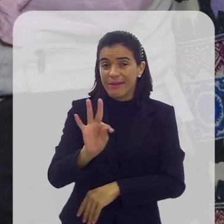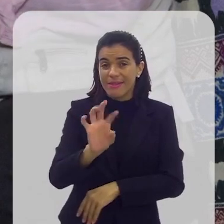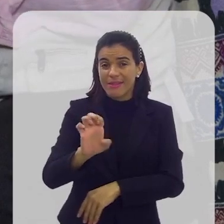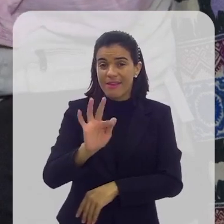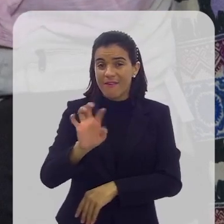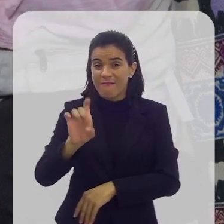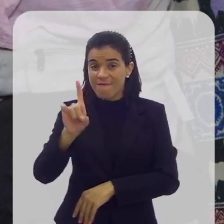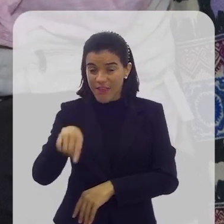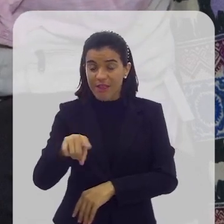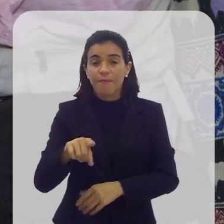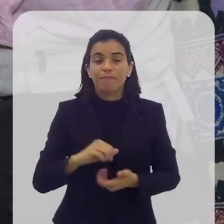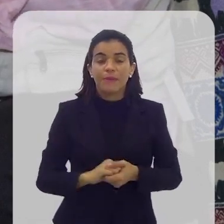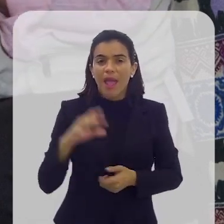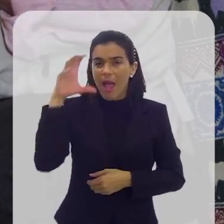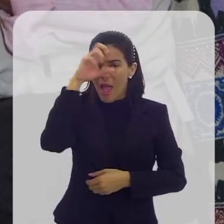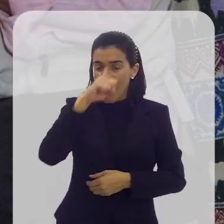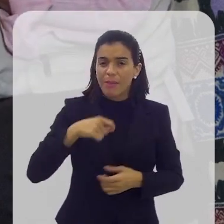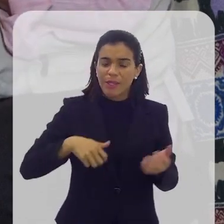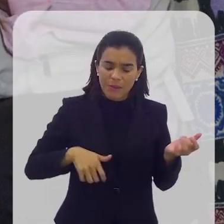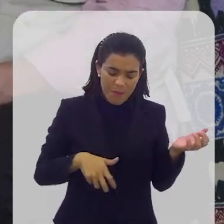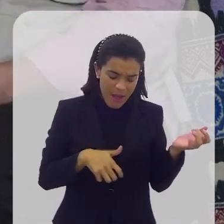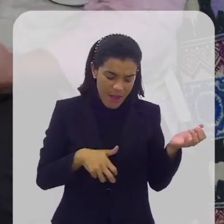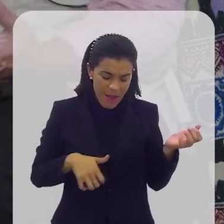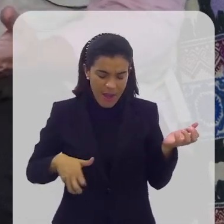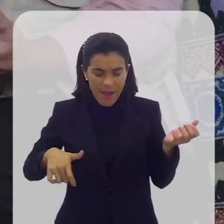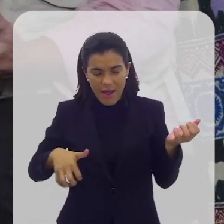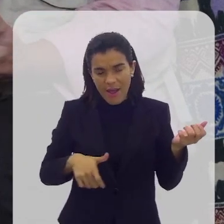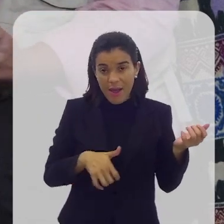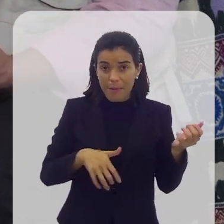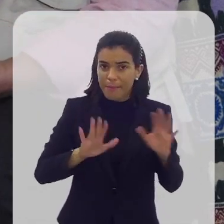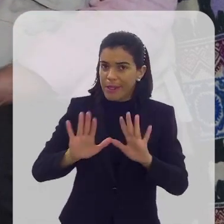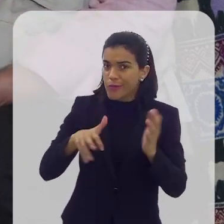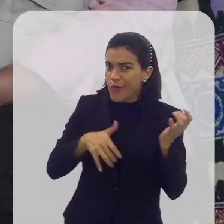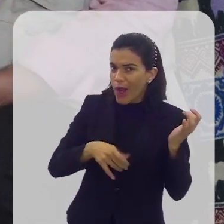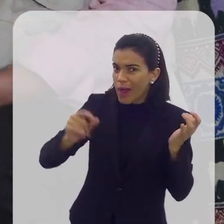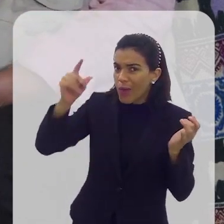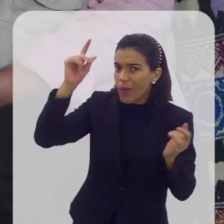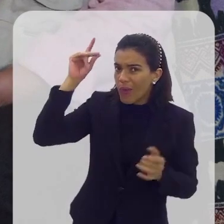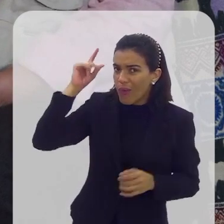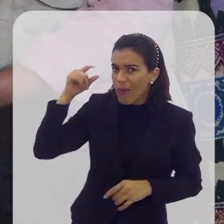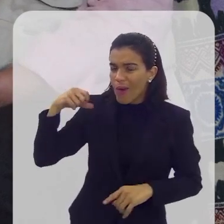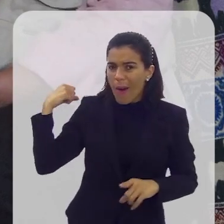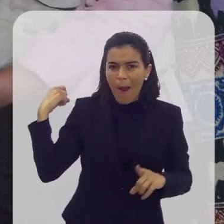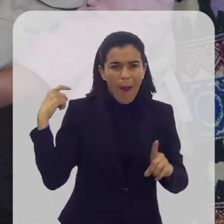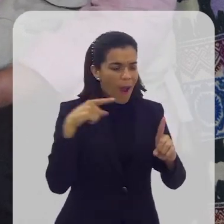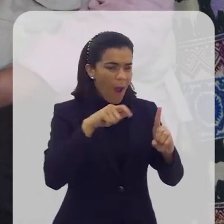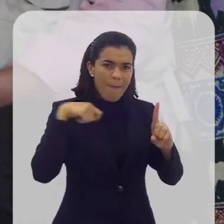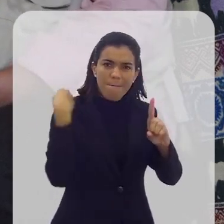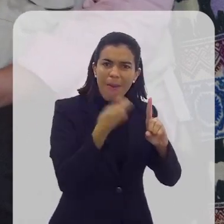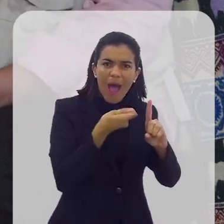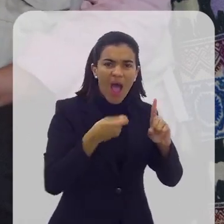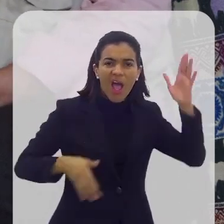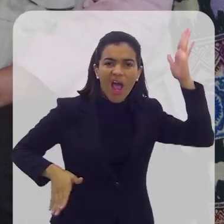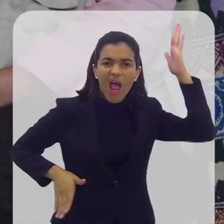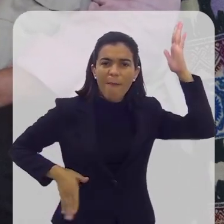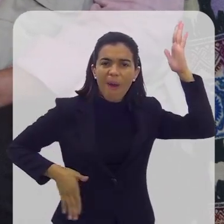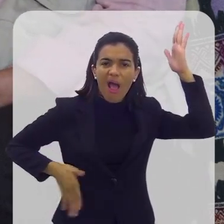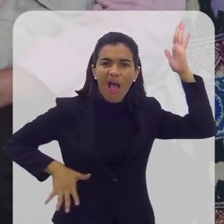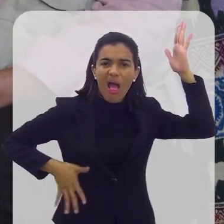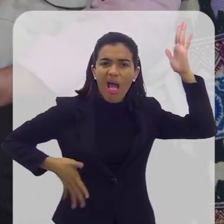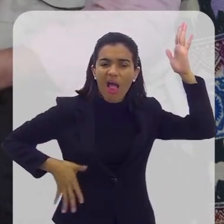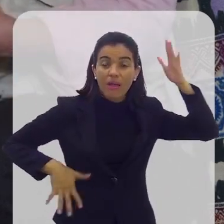tempo em que esse palácio foi a casa do barão, né? Foi uma casa do Império,